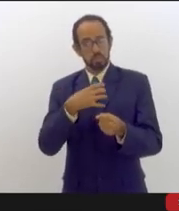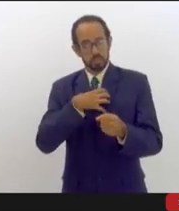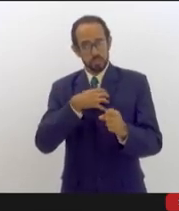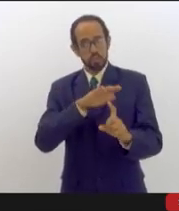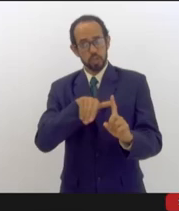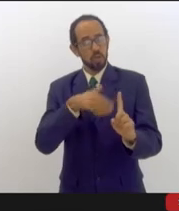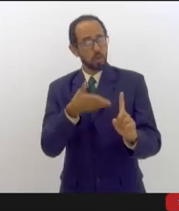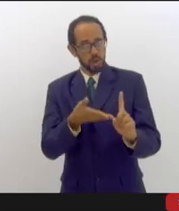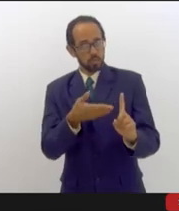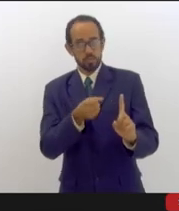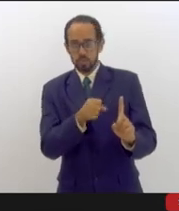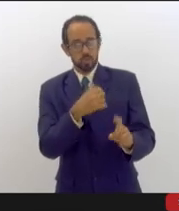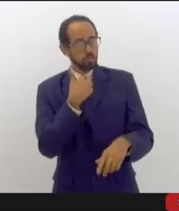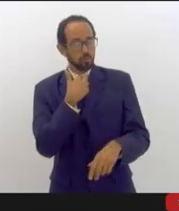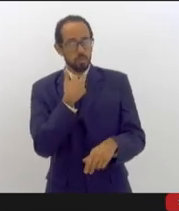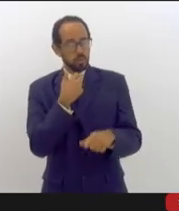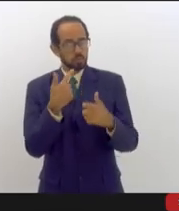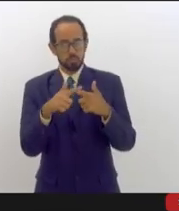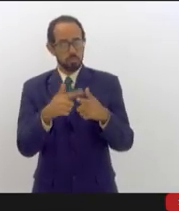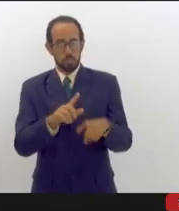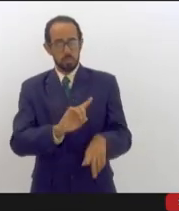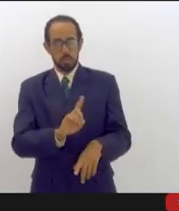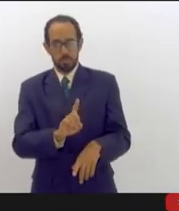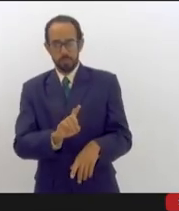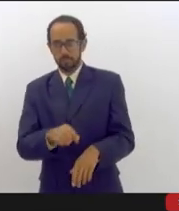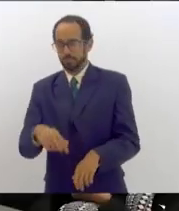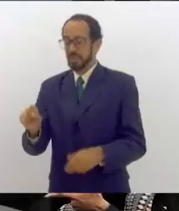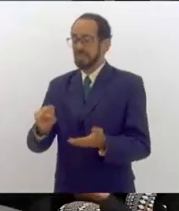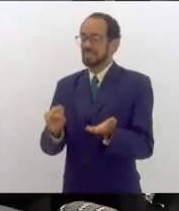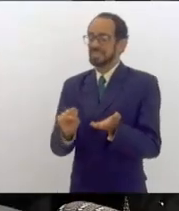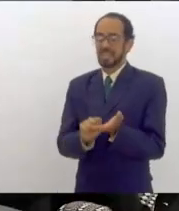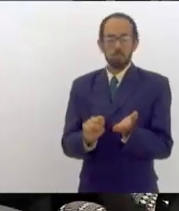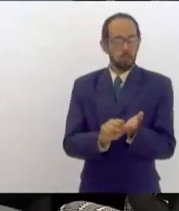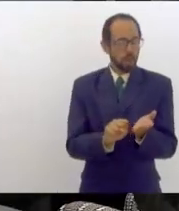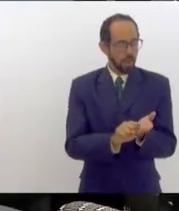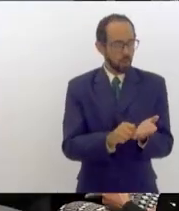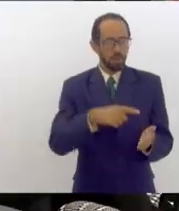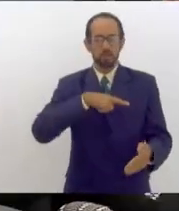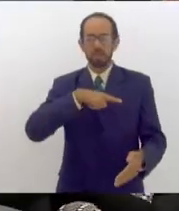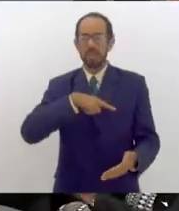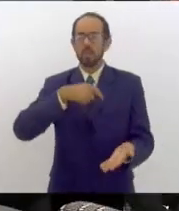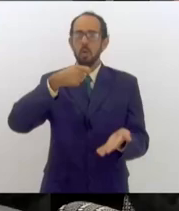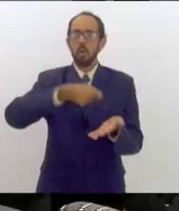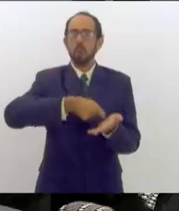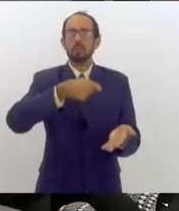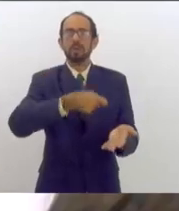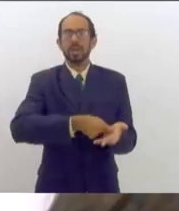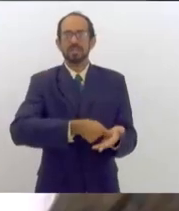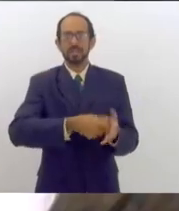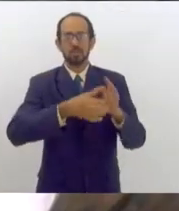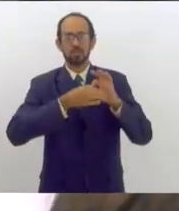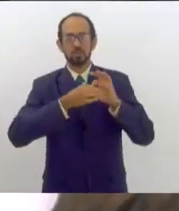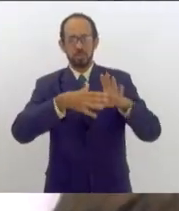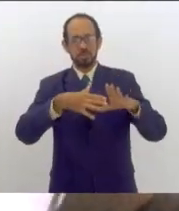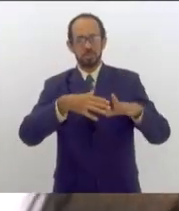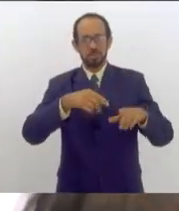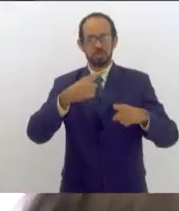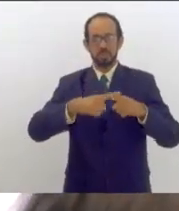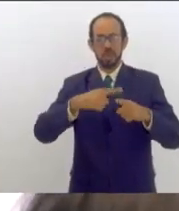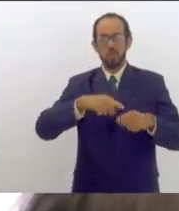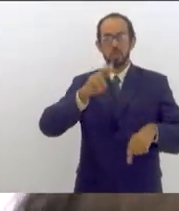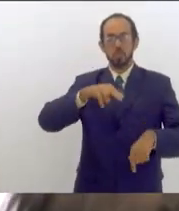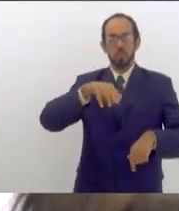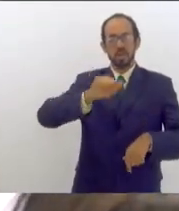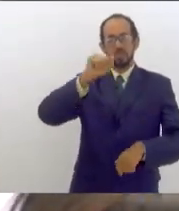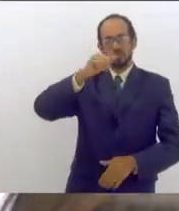se não não tem problema nenhum Deputado Samuel Malafaia eu tenho o dever de permitir porque nunca vou esquecer